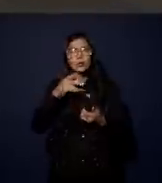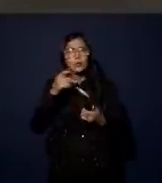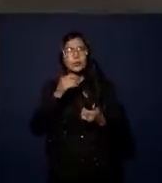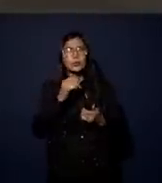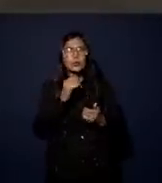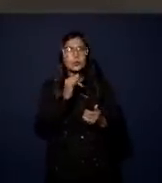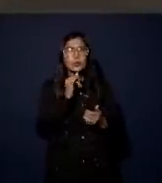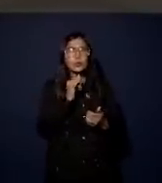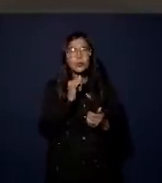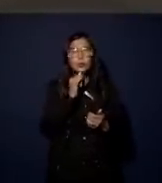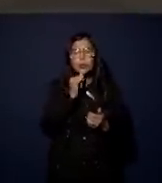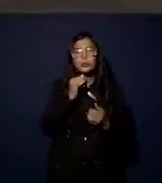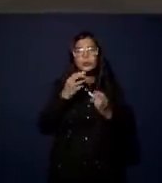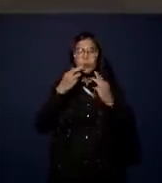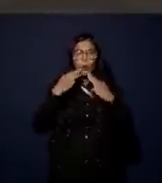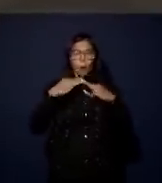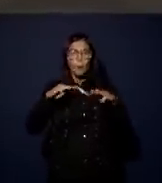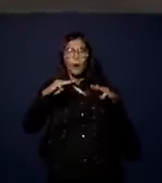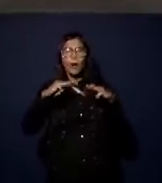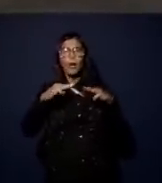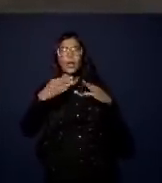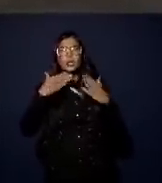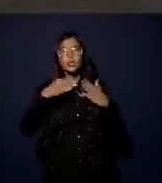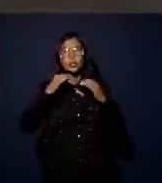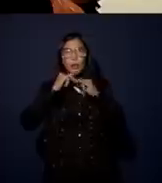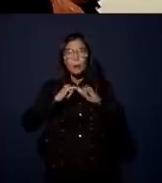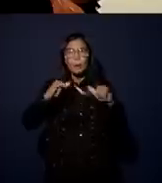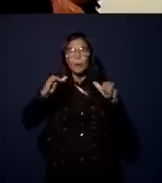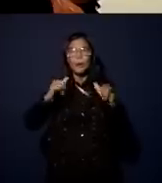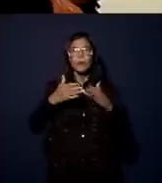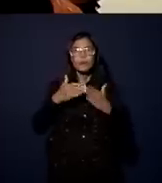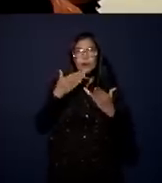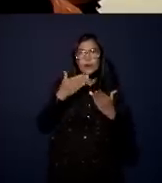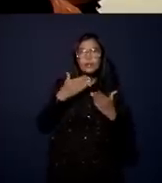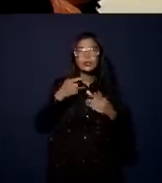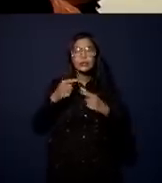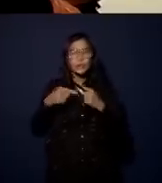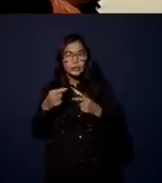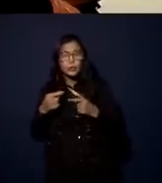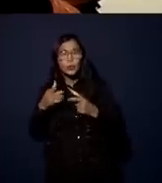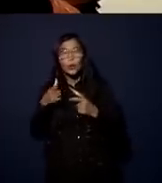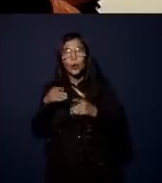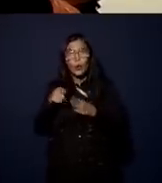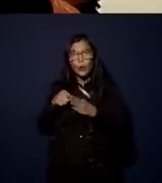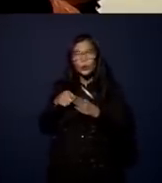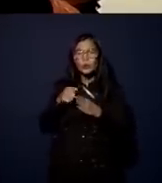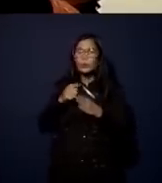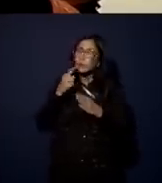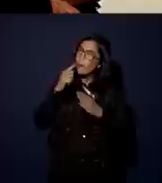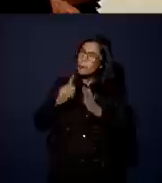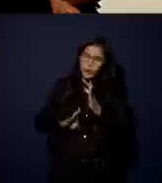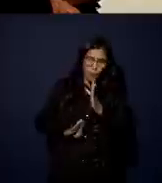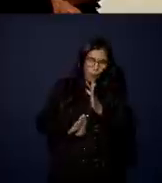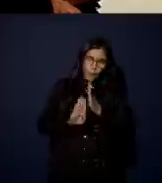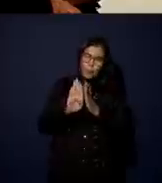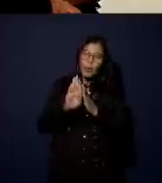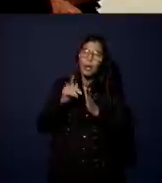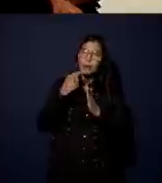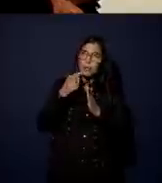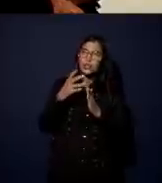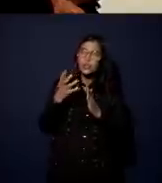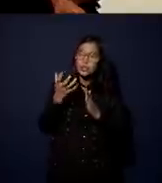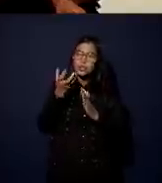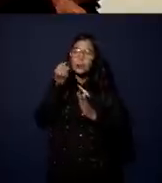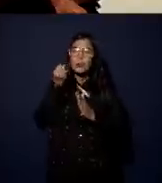a parte de Publicidade de o item mídia eles têm sido outra né Outra alavanca para nossa